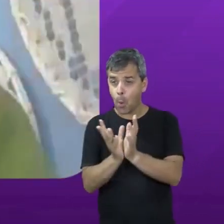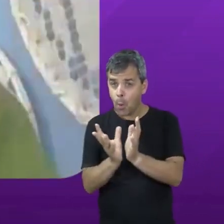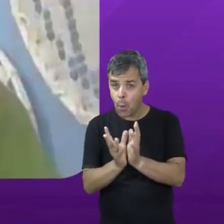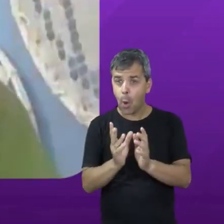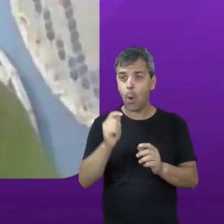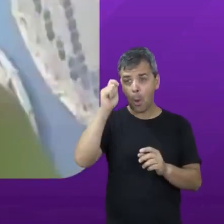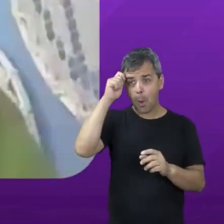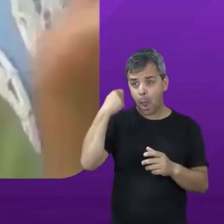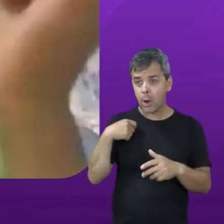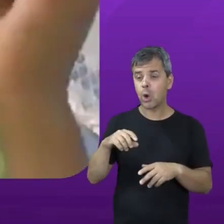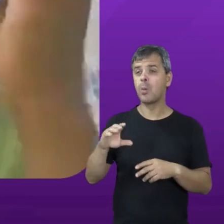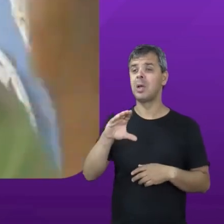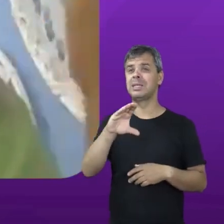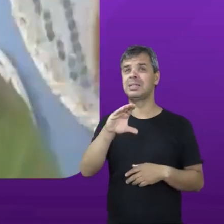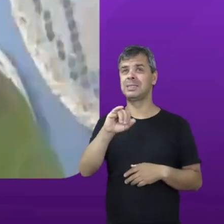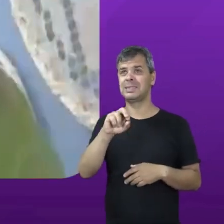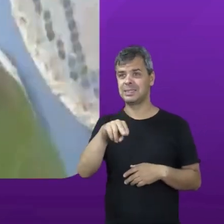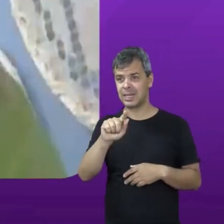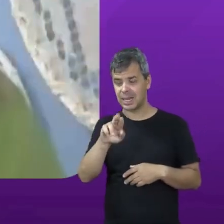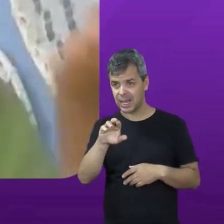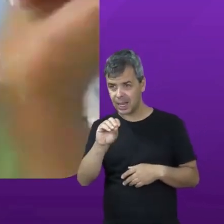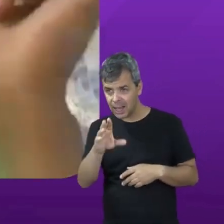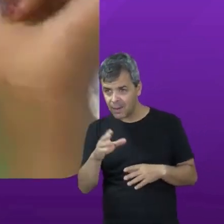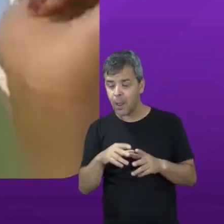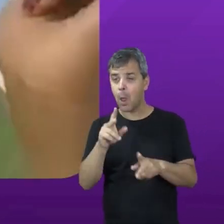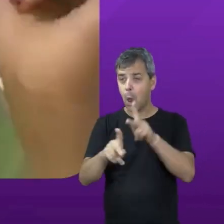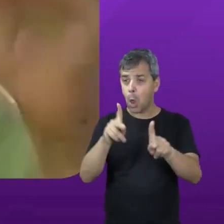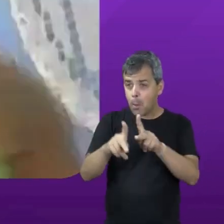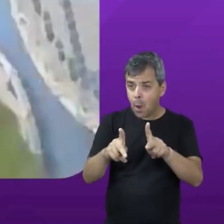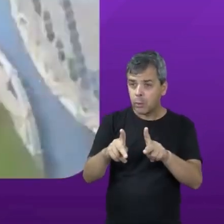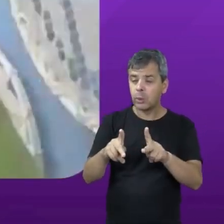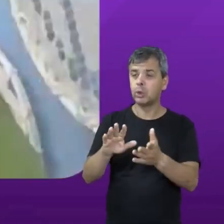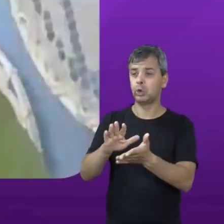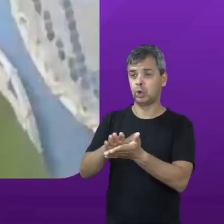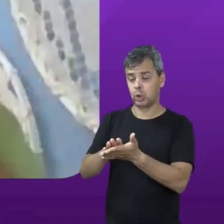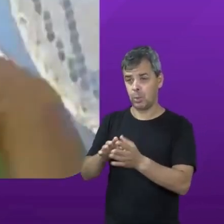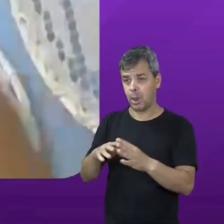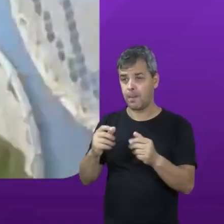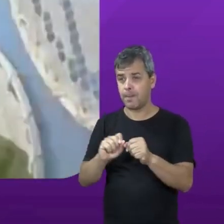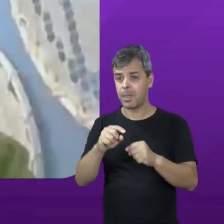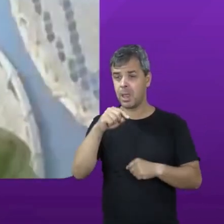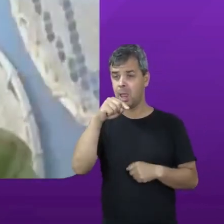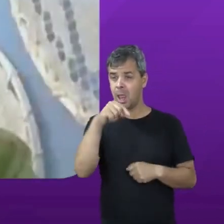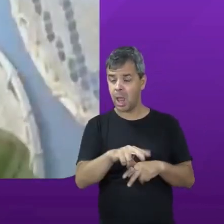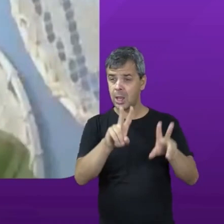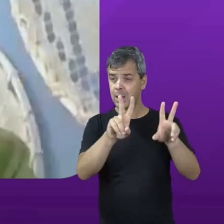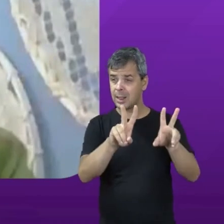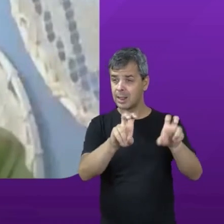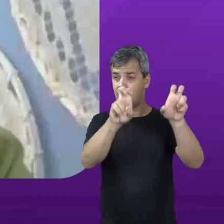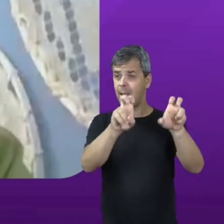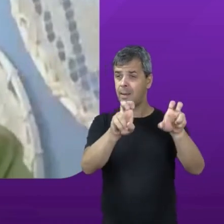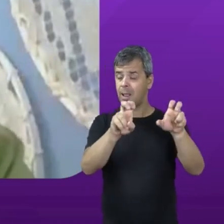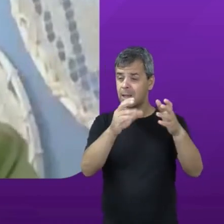como os ciganos, como os povos de terreiro. E, em particular, esse tema de hoje, né,